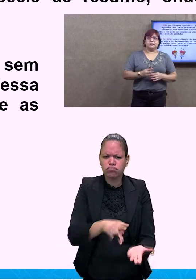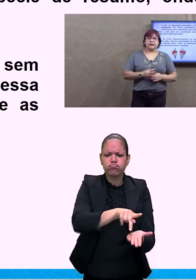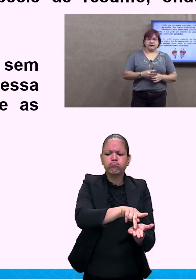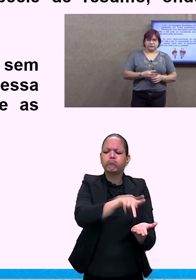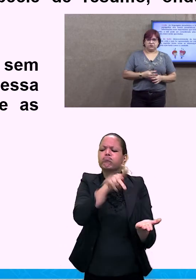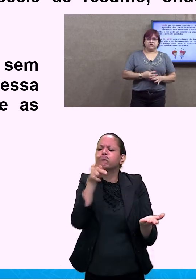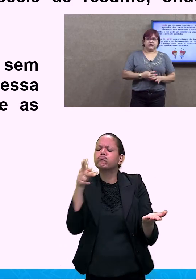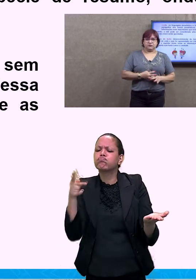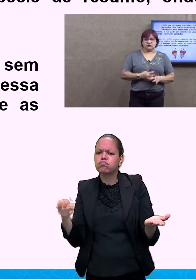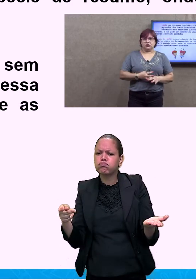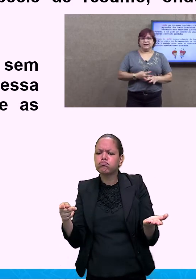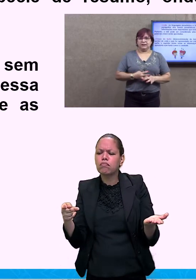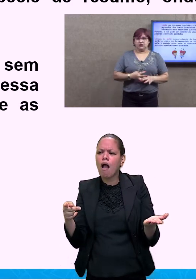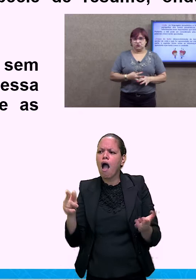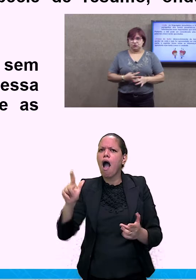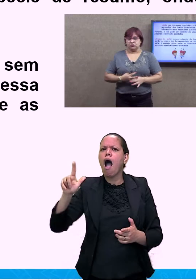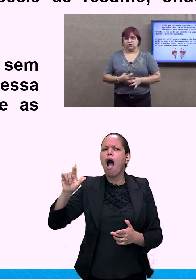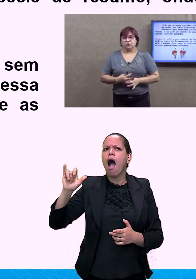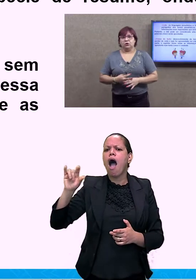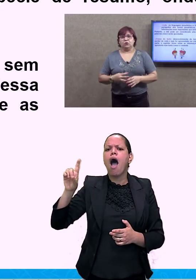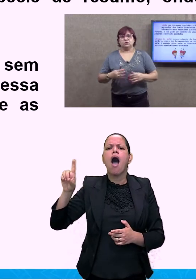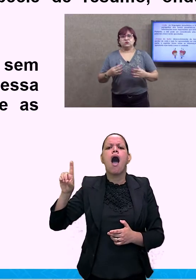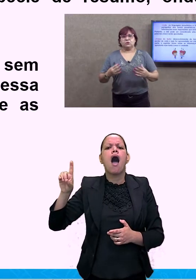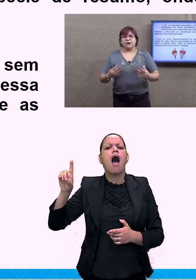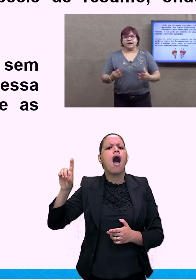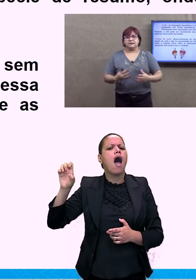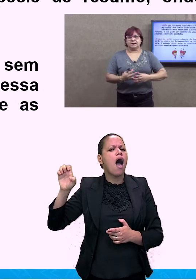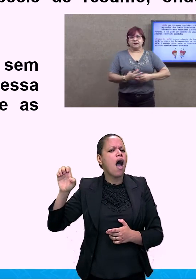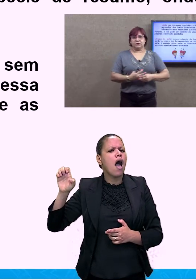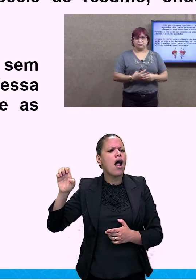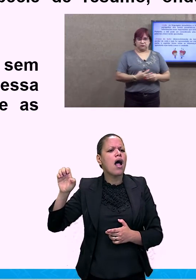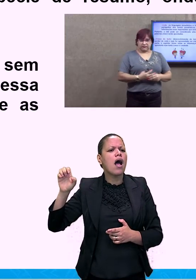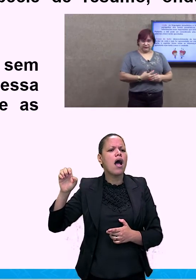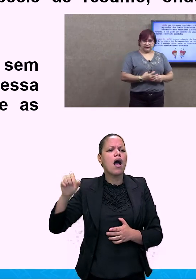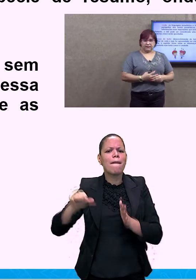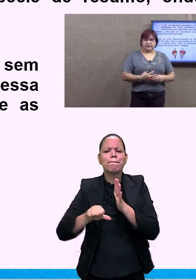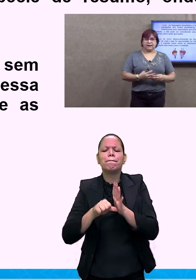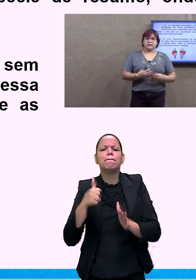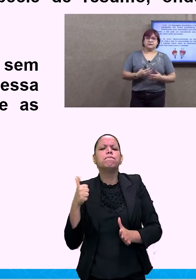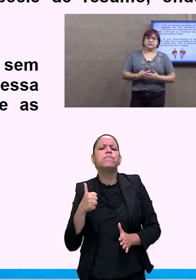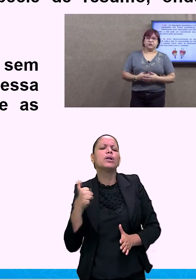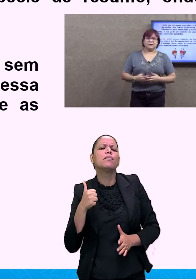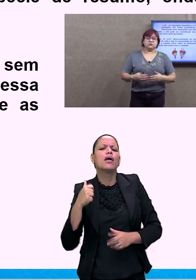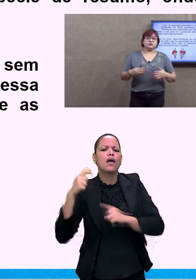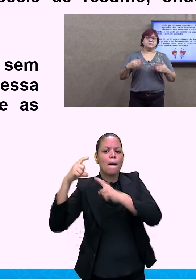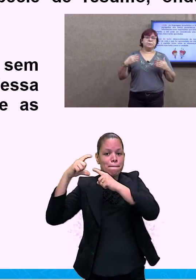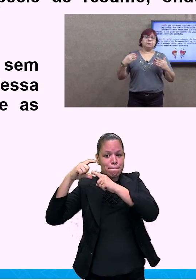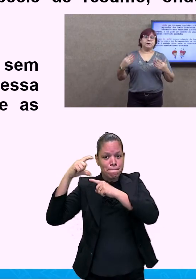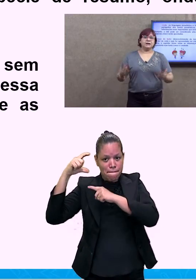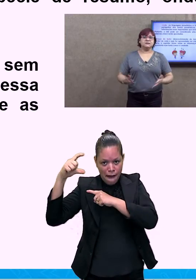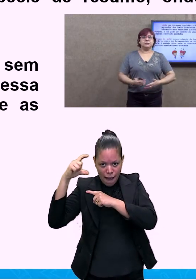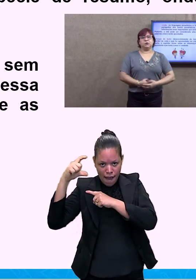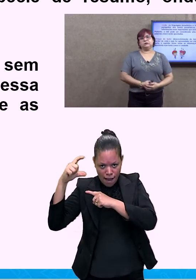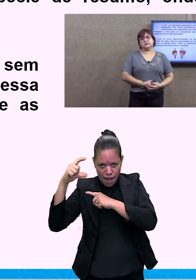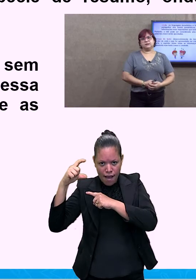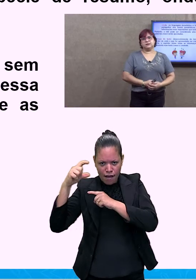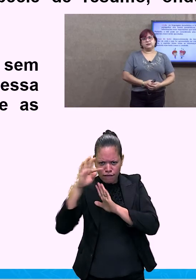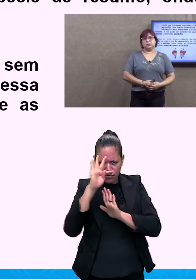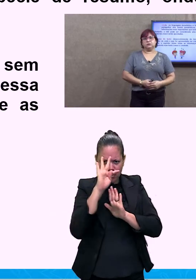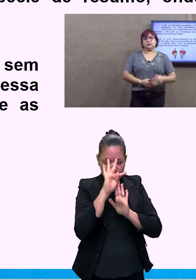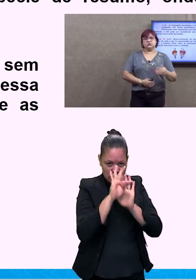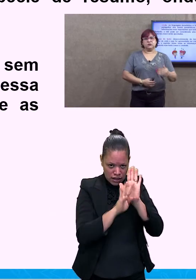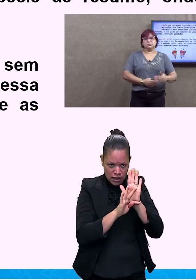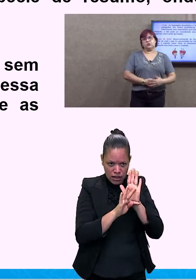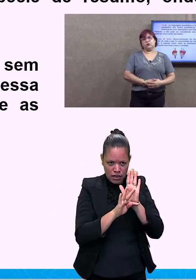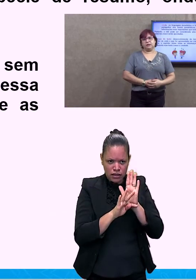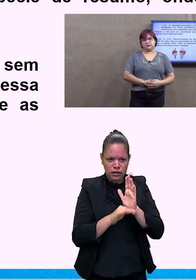primeiros parágrafos do texto jornalístico, os quais devem conter as informações mais importantes que